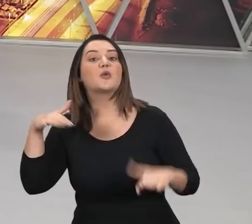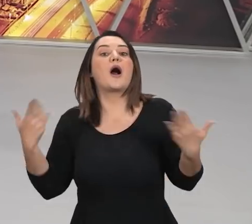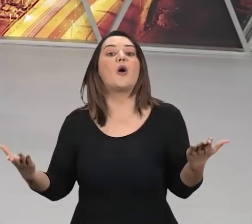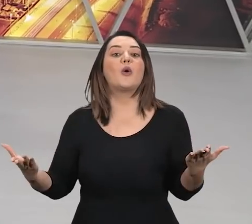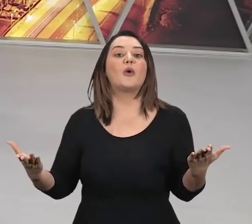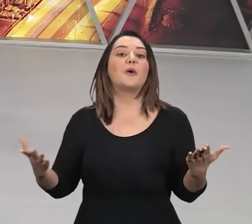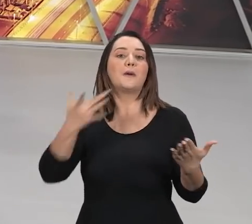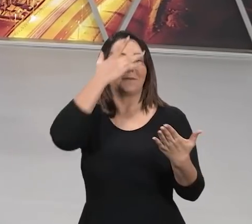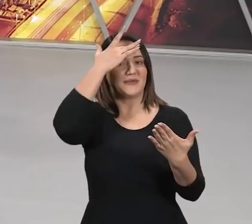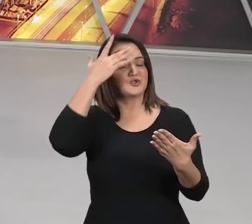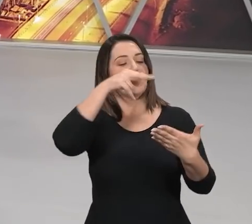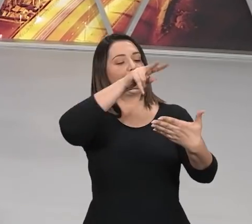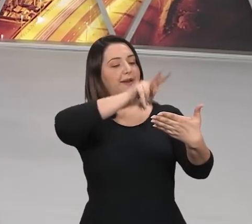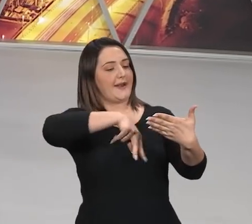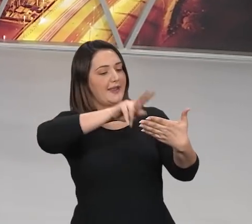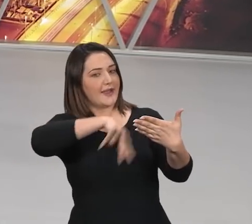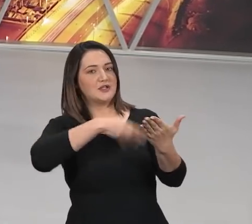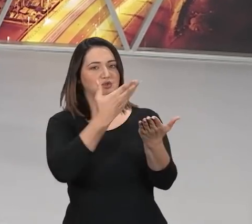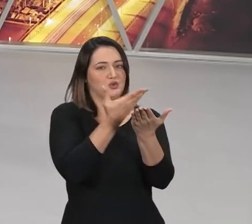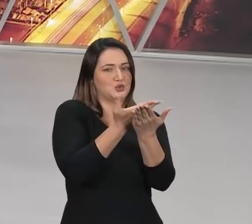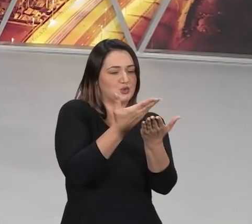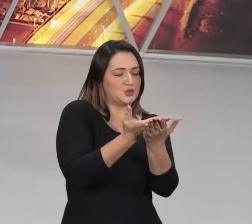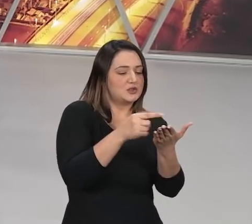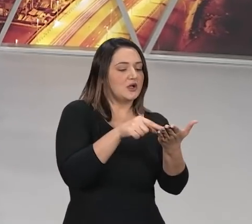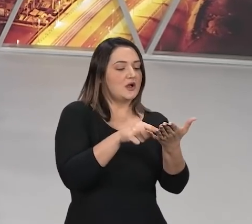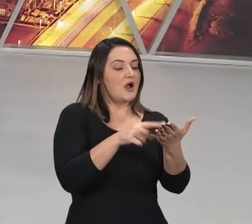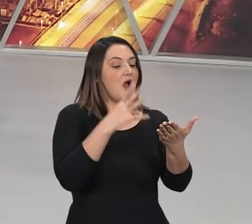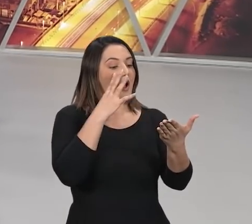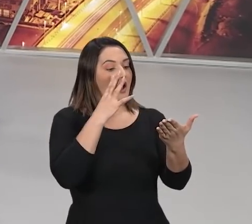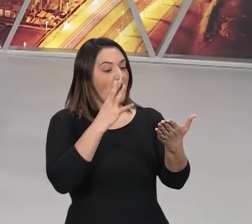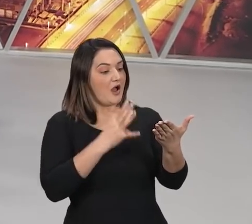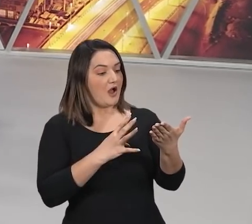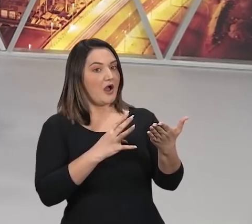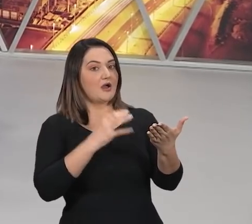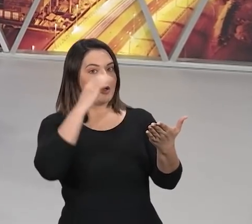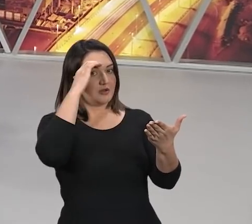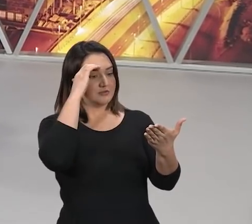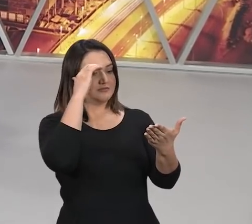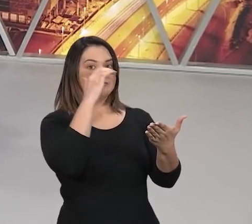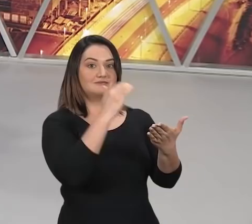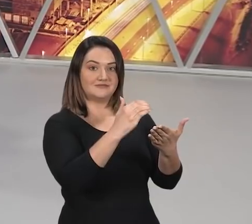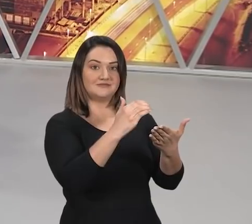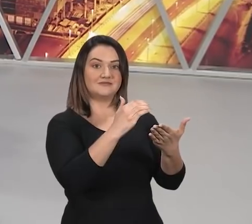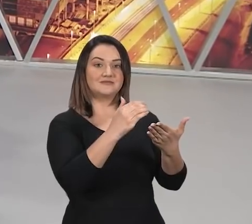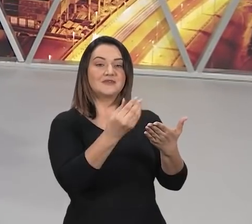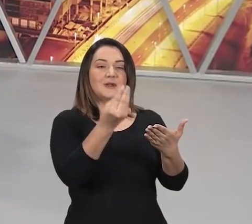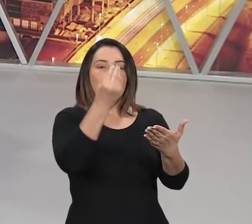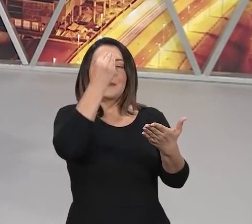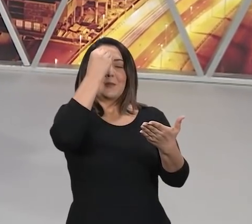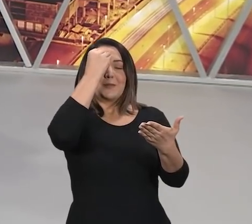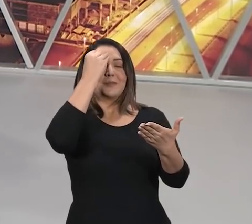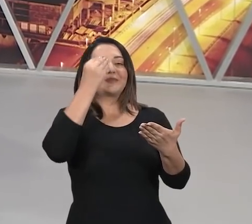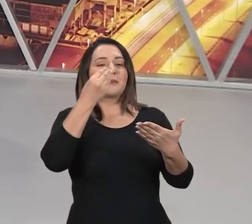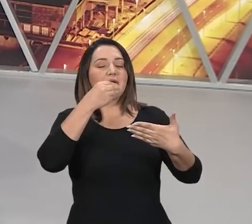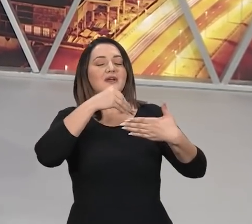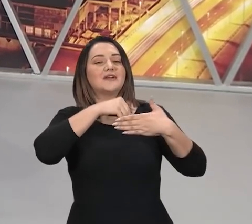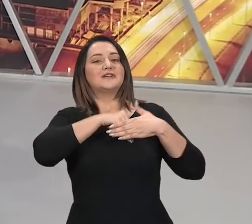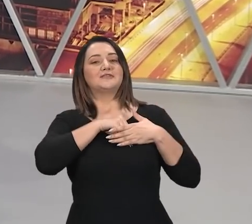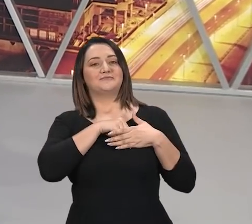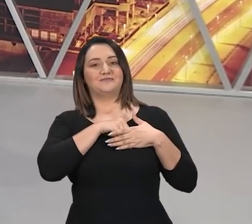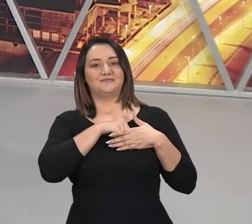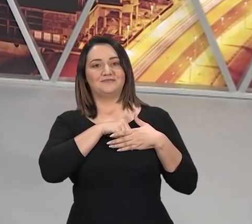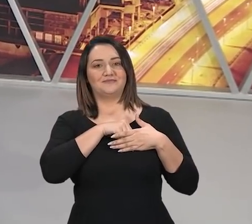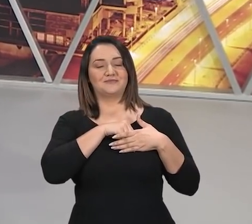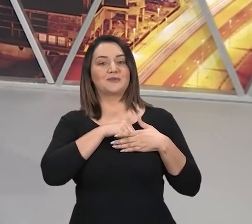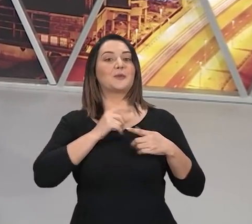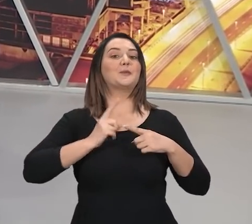Bem-aventurados aqueles que leem, que ouvem e que obedecem, ou seja, que guardam as